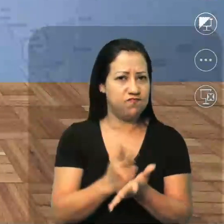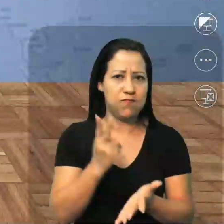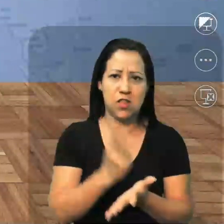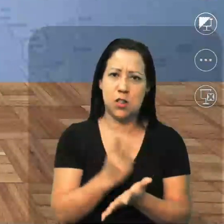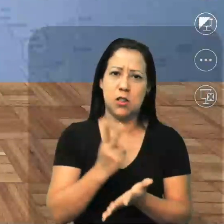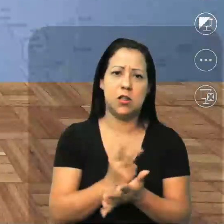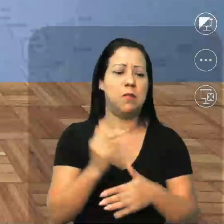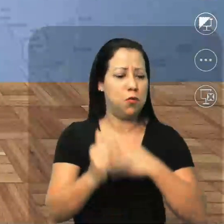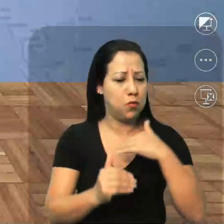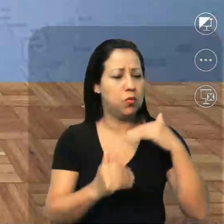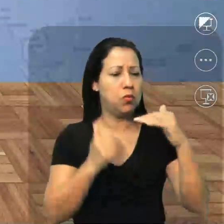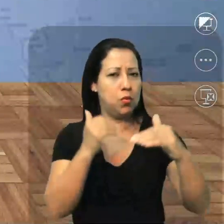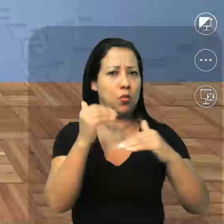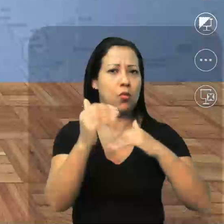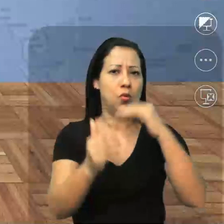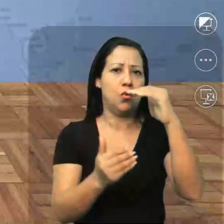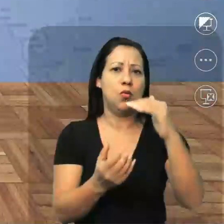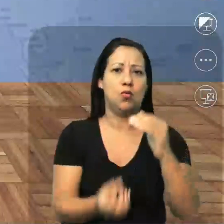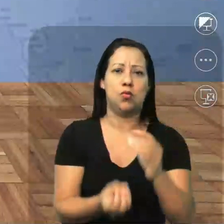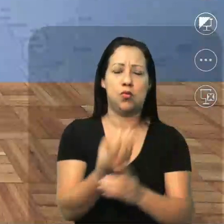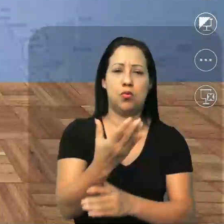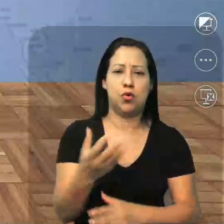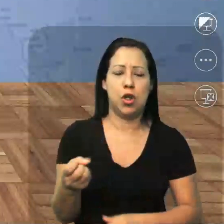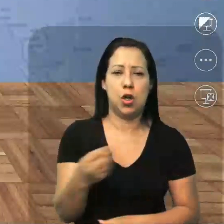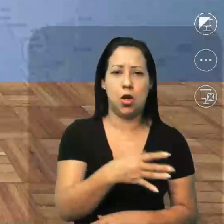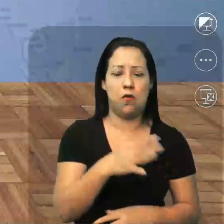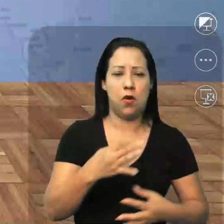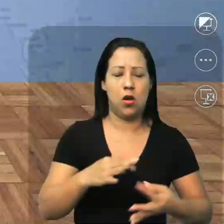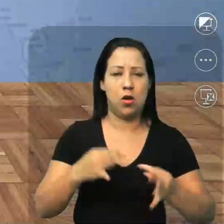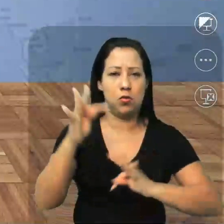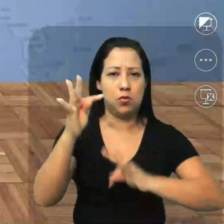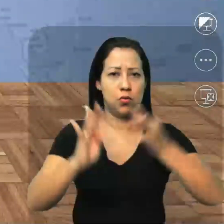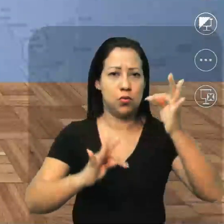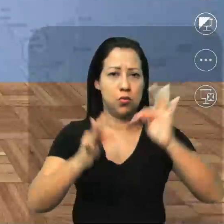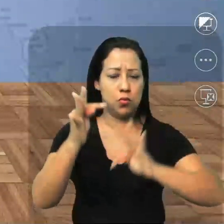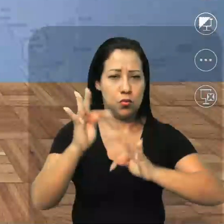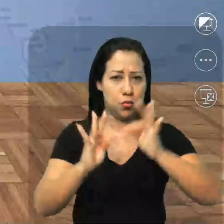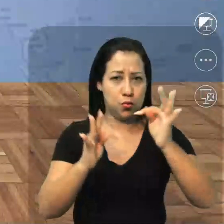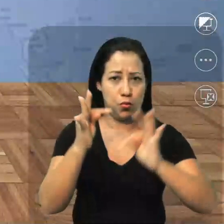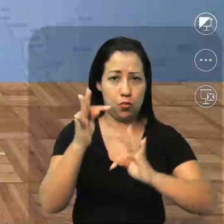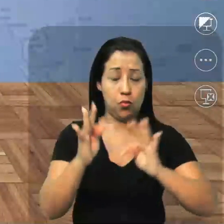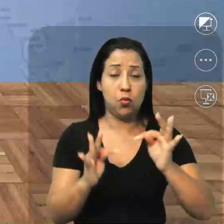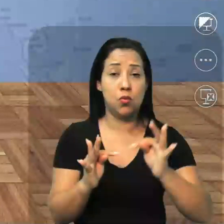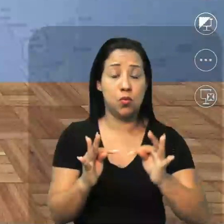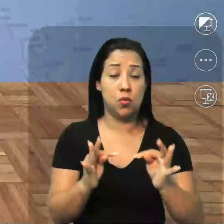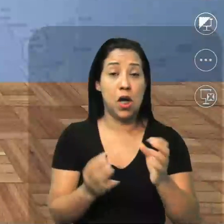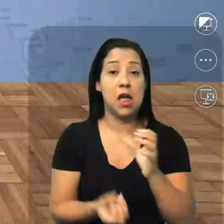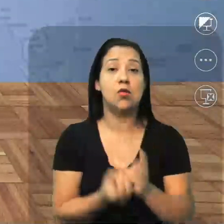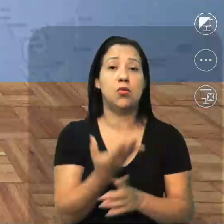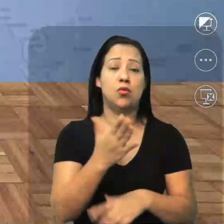tecnologias, eles vão trazendo desemprego tecnológico.